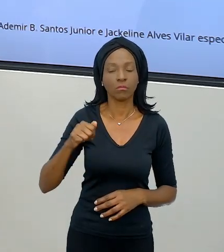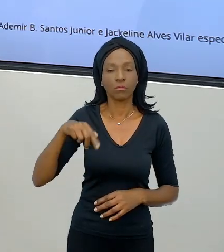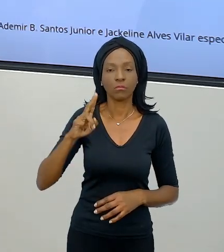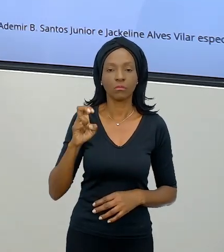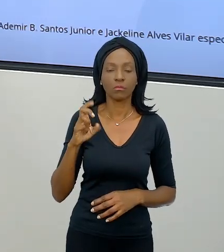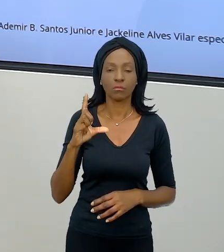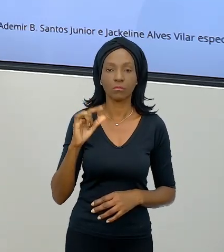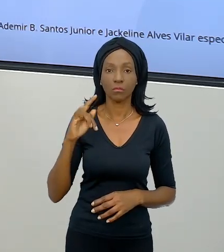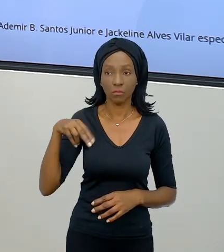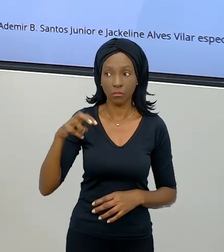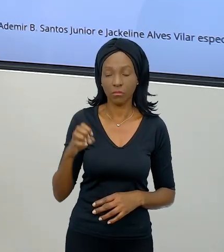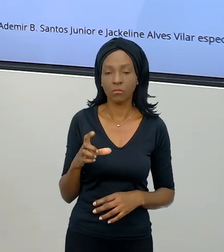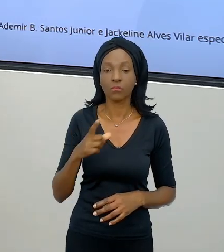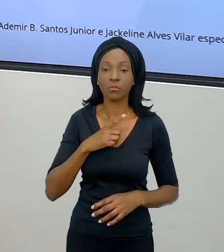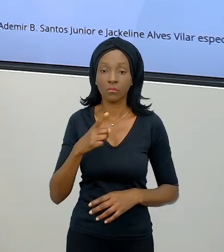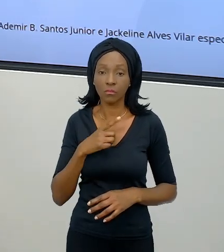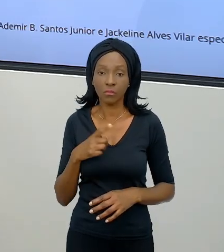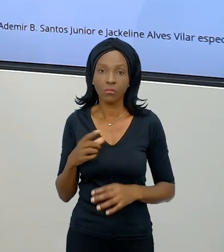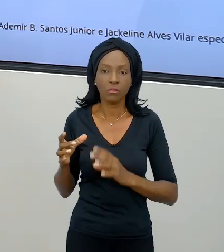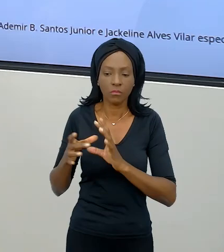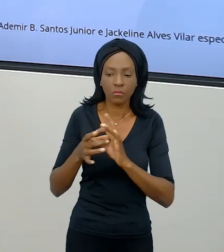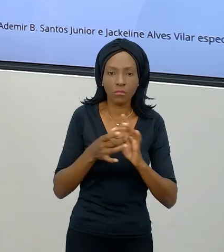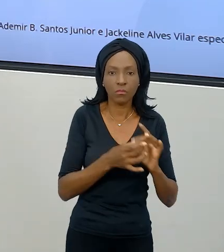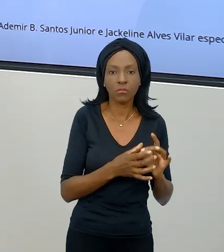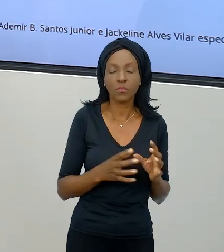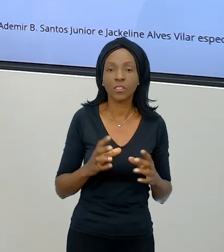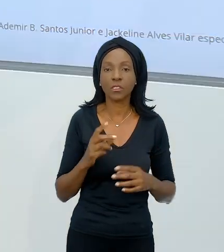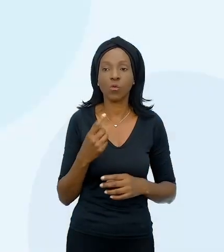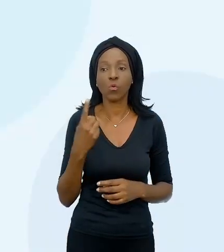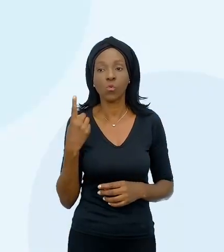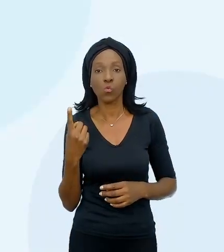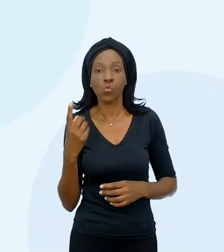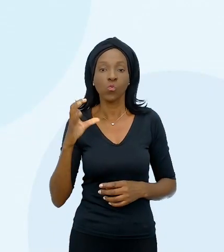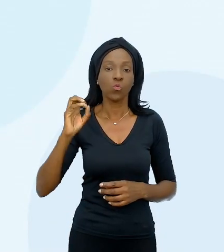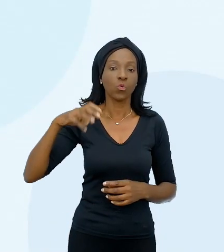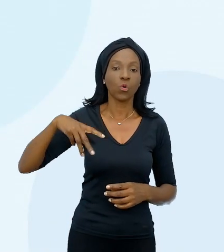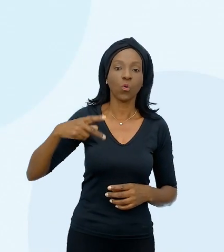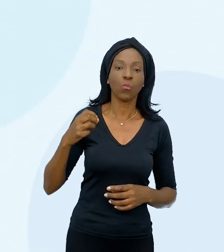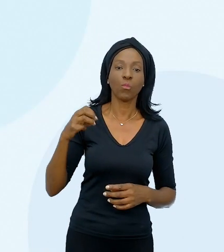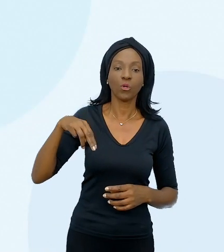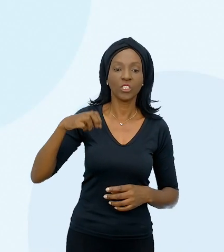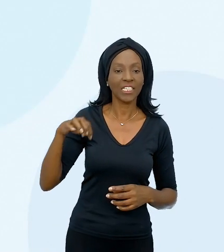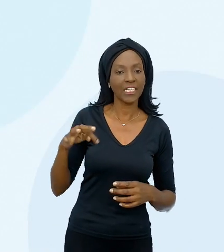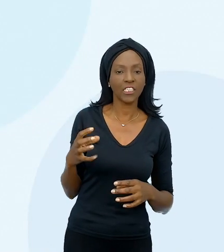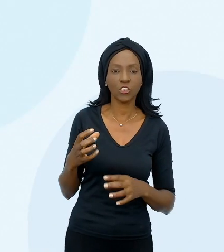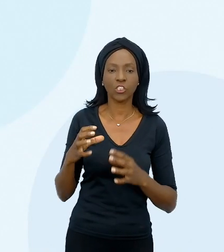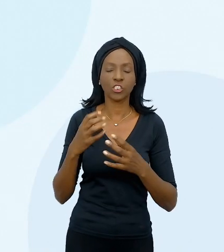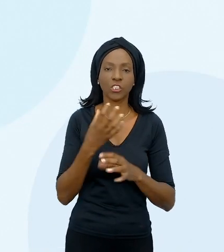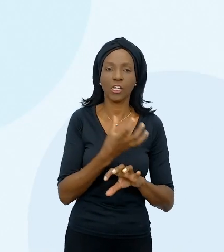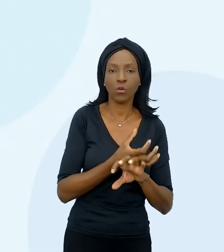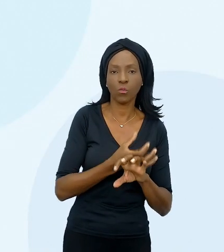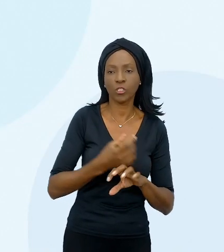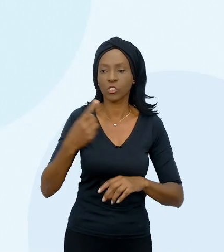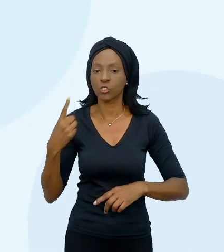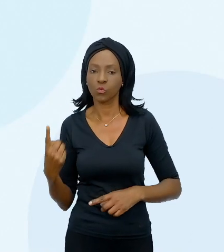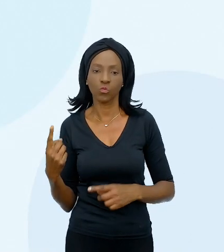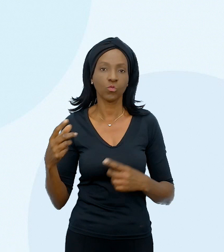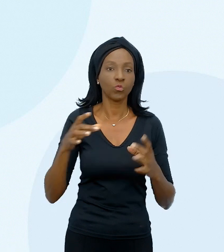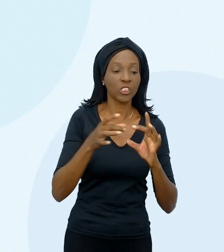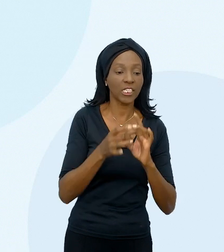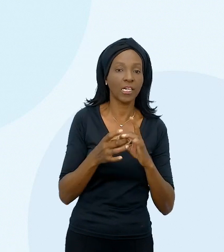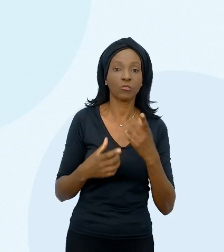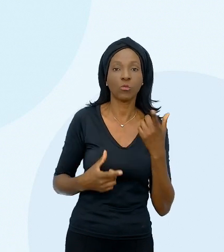na integração, conectando um componente a outro e aprofundando. E às vezes as metodologias, ou seja, no caso dessa